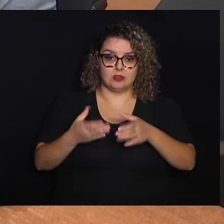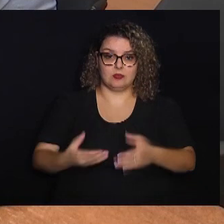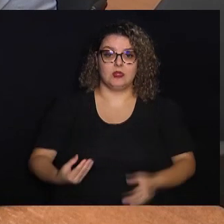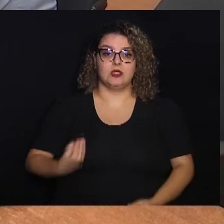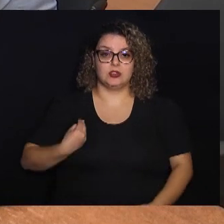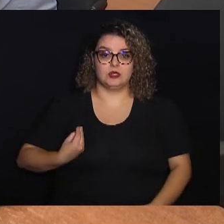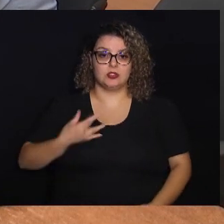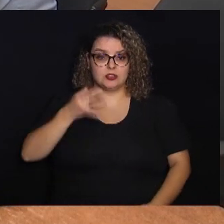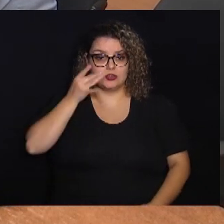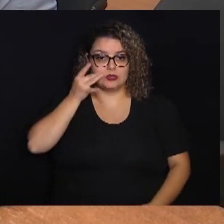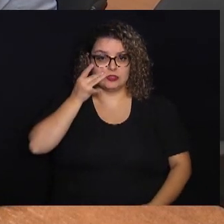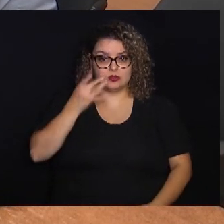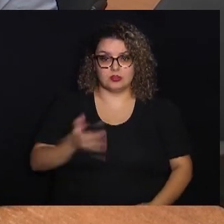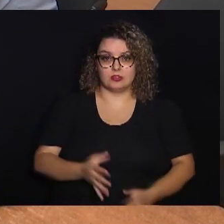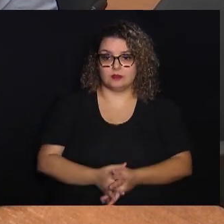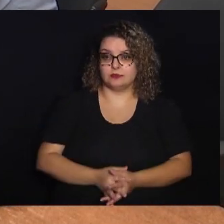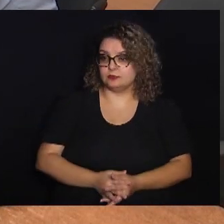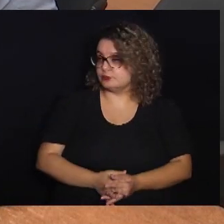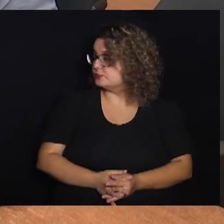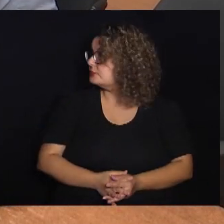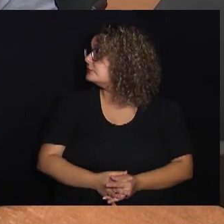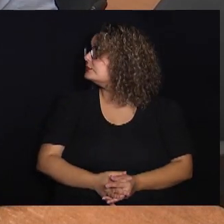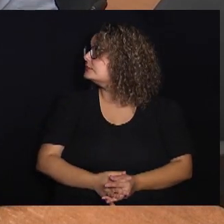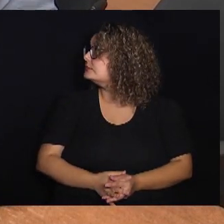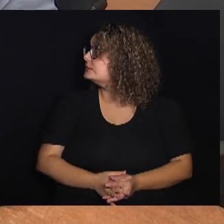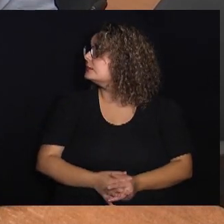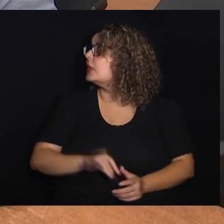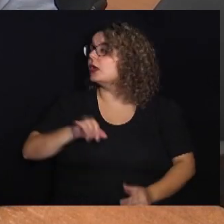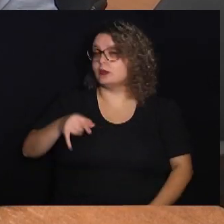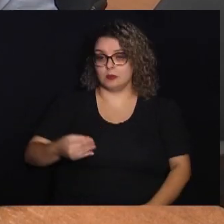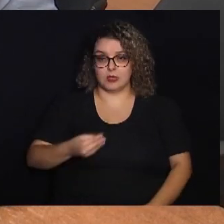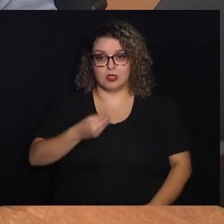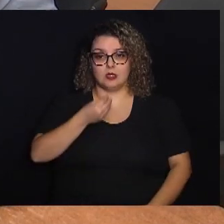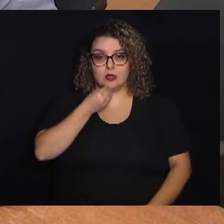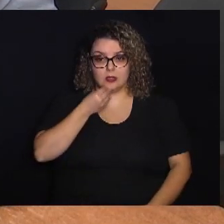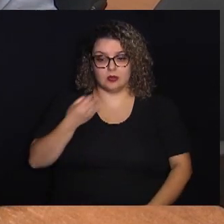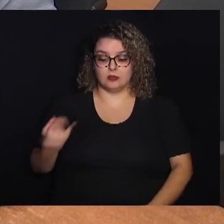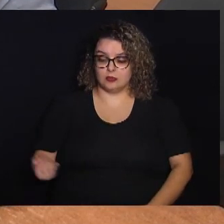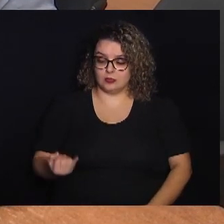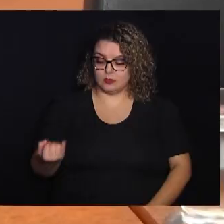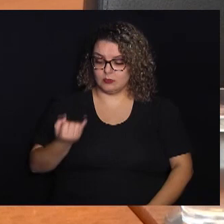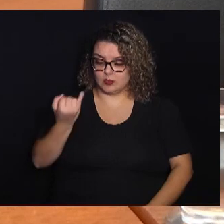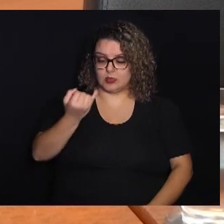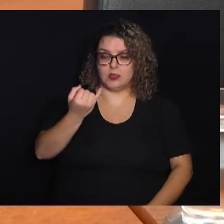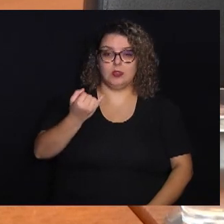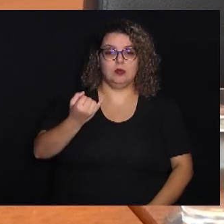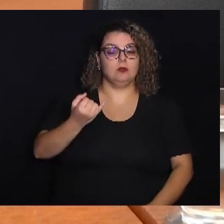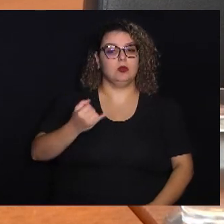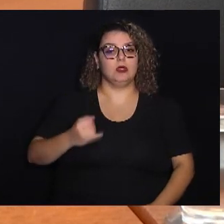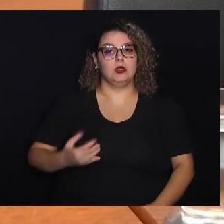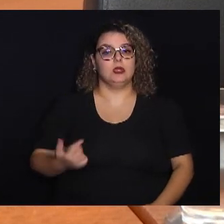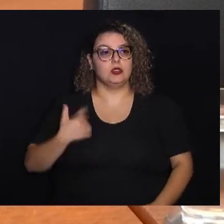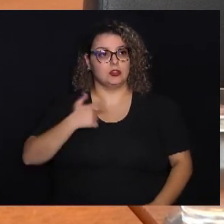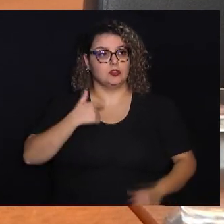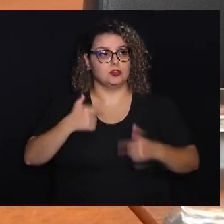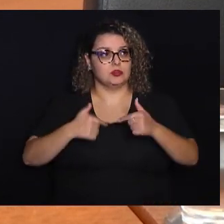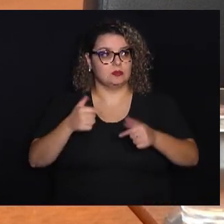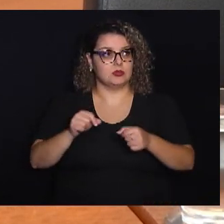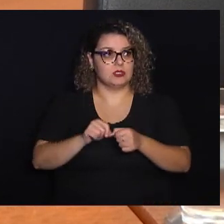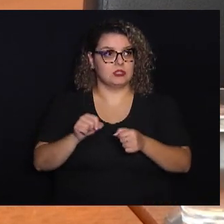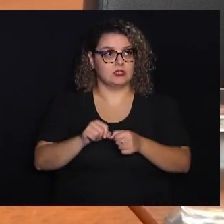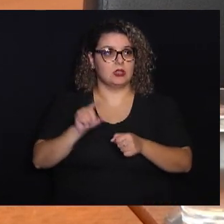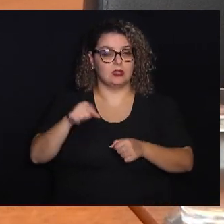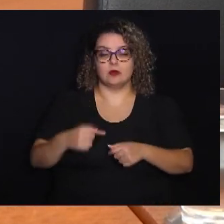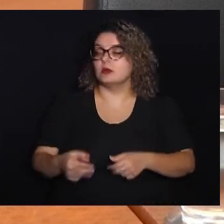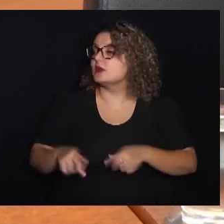e estiveram presentes na reunião que é uma comissão muito importante dentro da casa e que nós temos que fazer o nosso trabalho